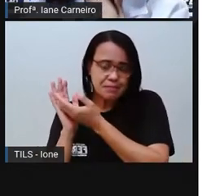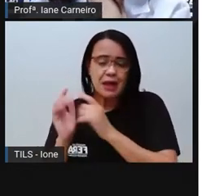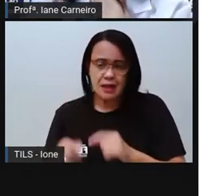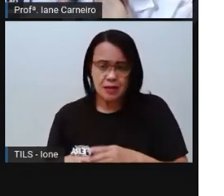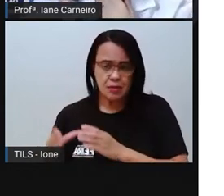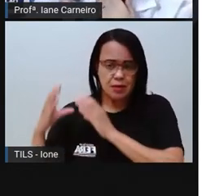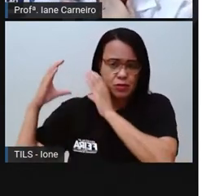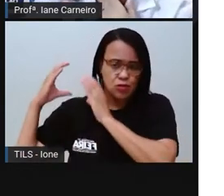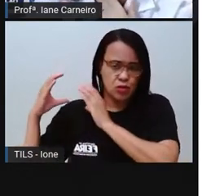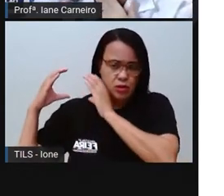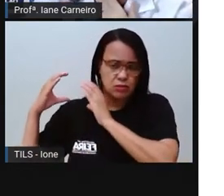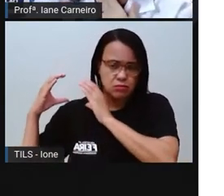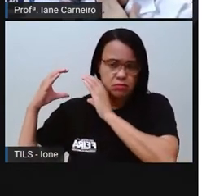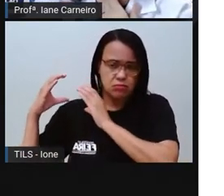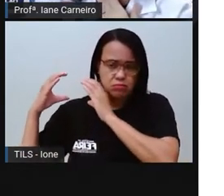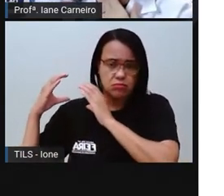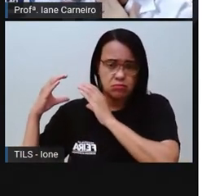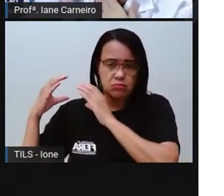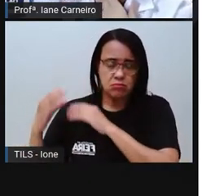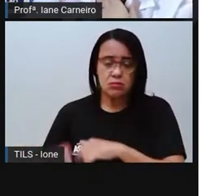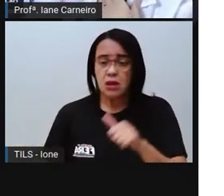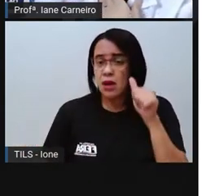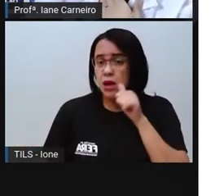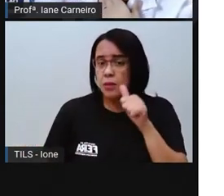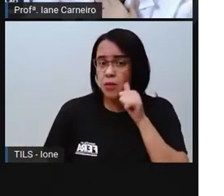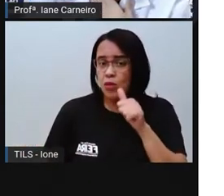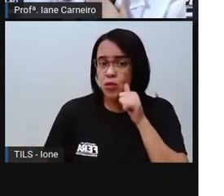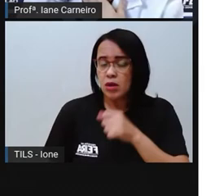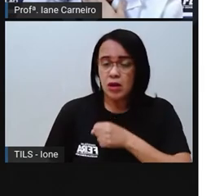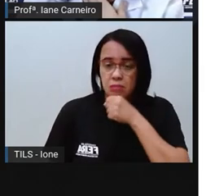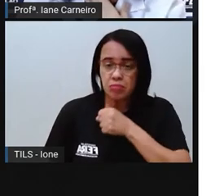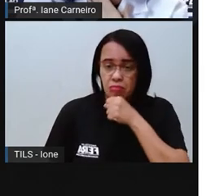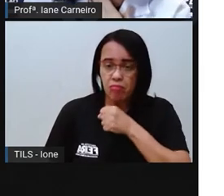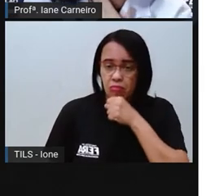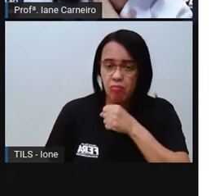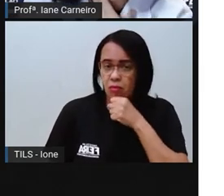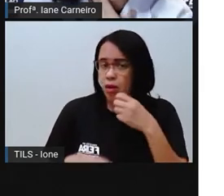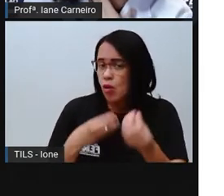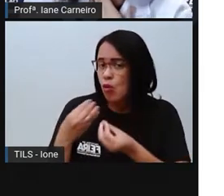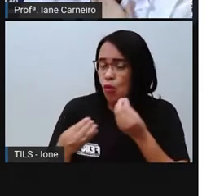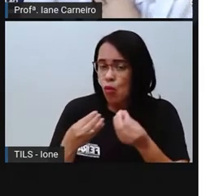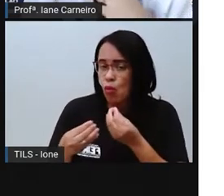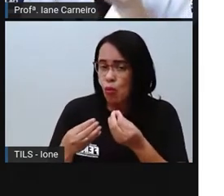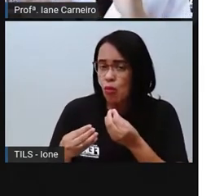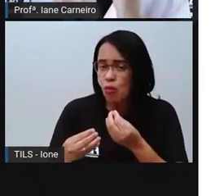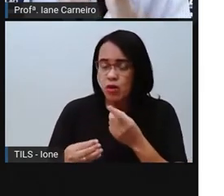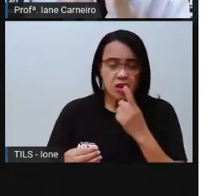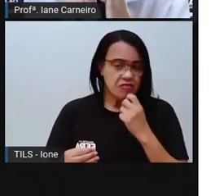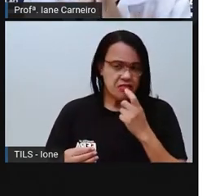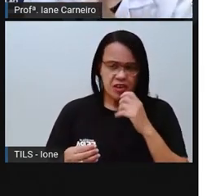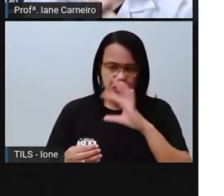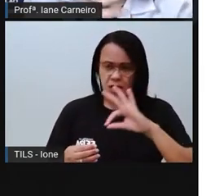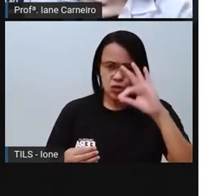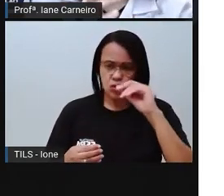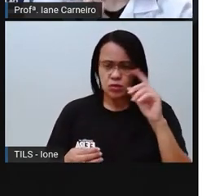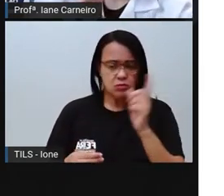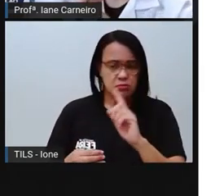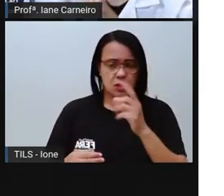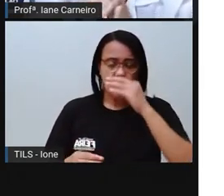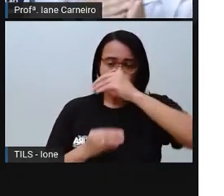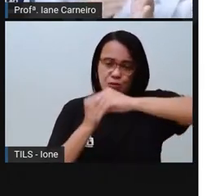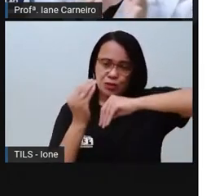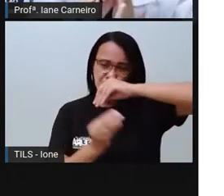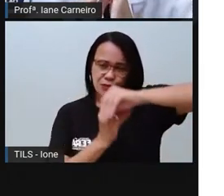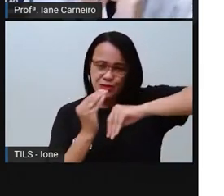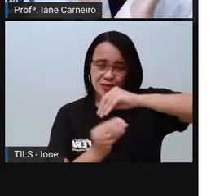nisso? E essa senhora aqui, ó, também, ela não está totalmente vermelha e ela está um pouquinho amarela, né? Ela